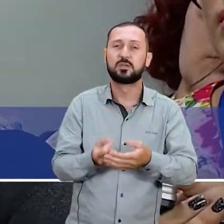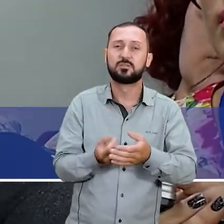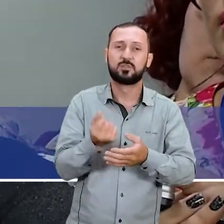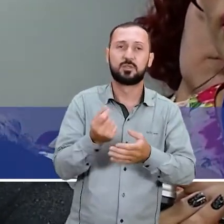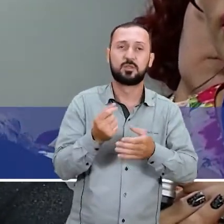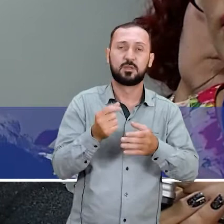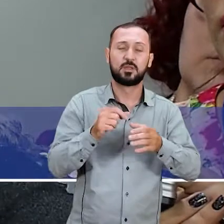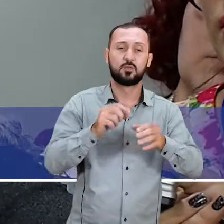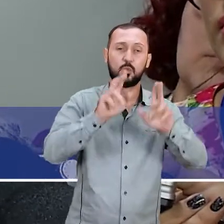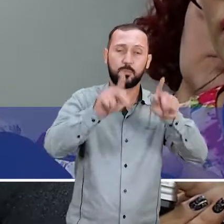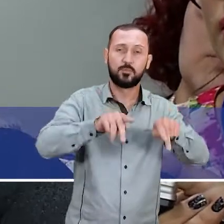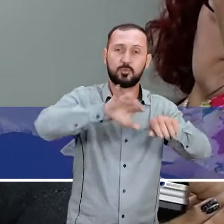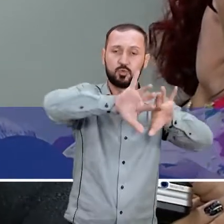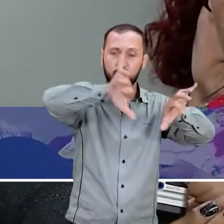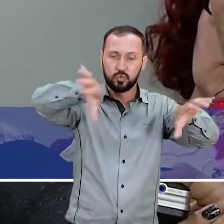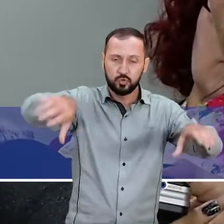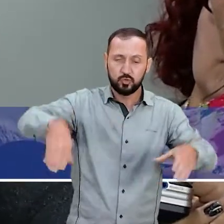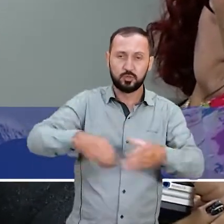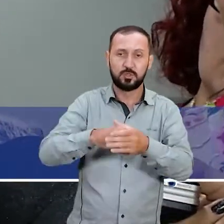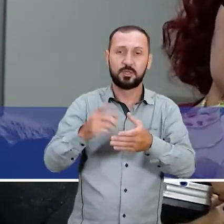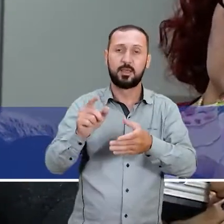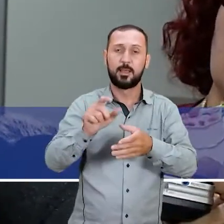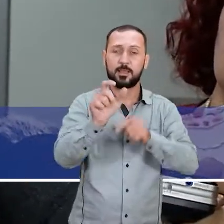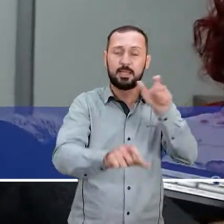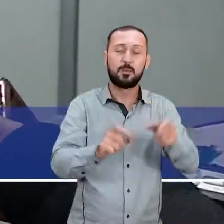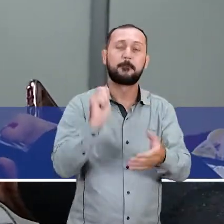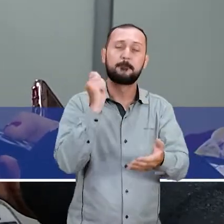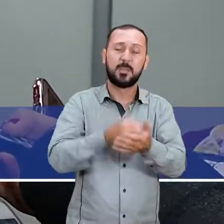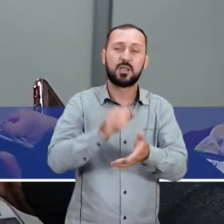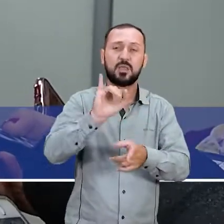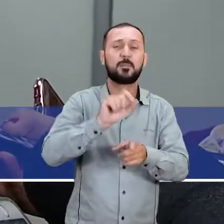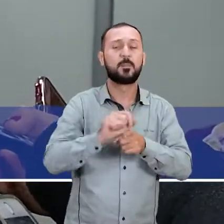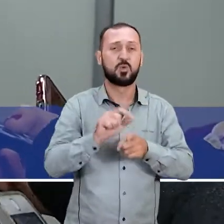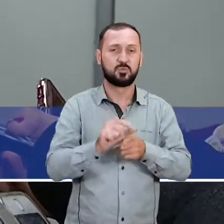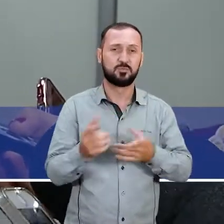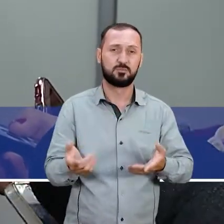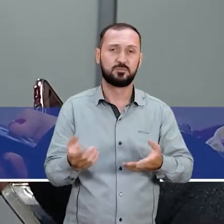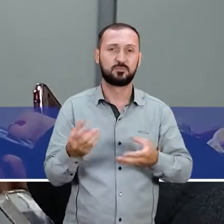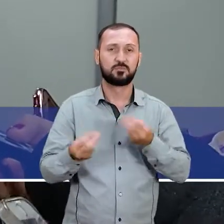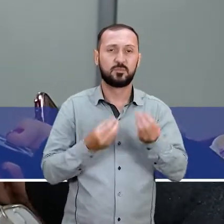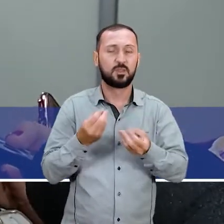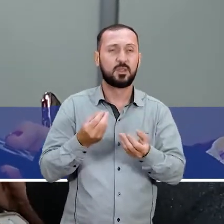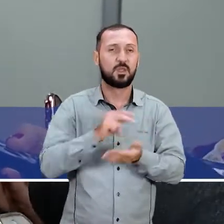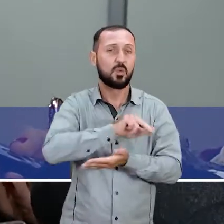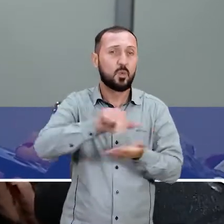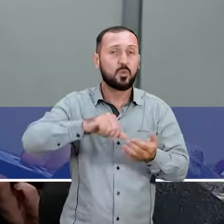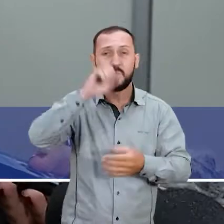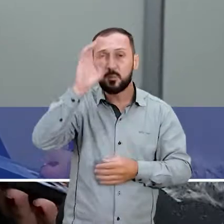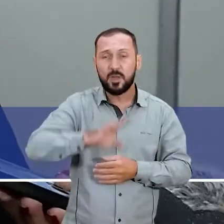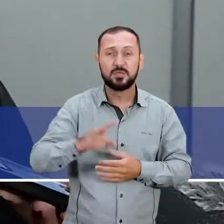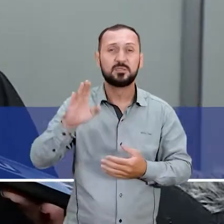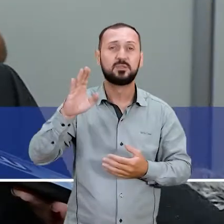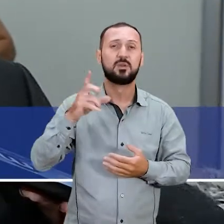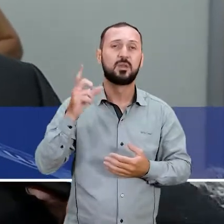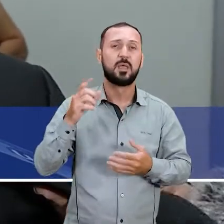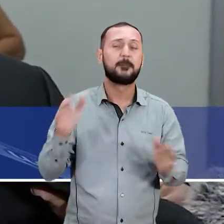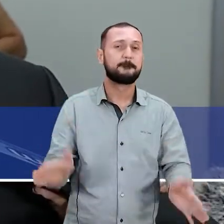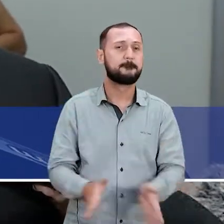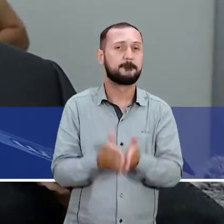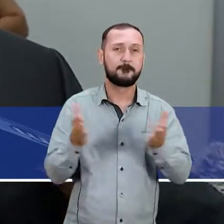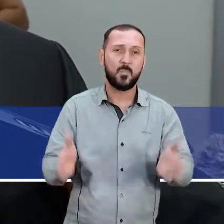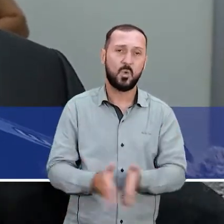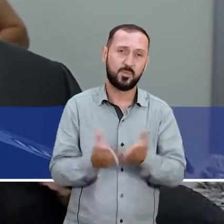dinheiro. O governo extrai dinheiro da população sob a forma de impostos. A população do Mato Grosso do Sul, como de resto a população do